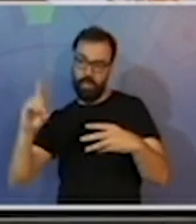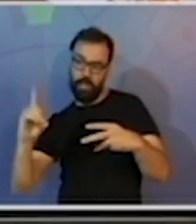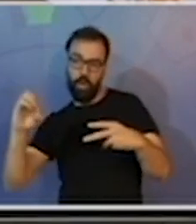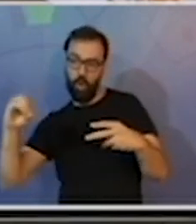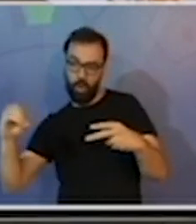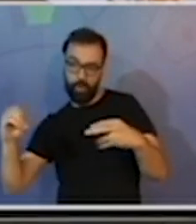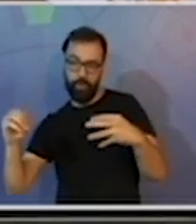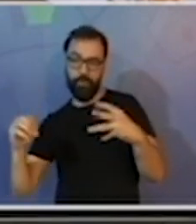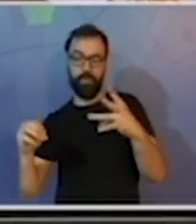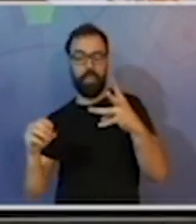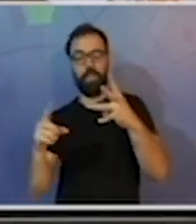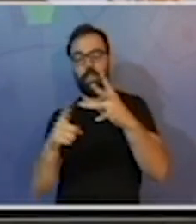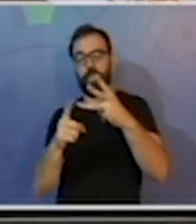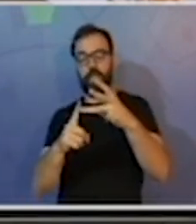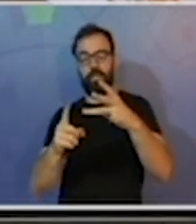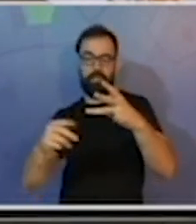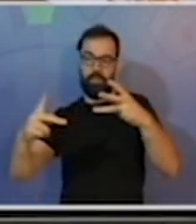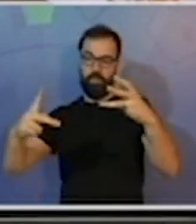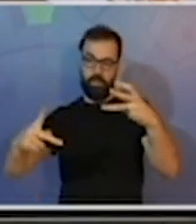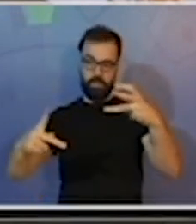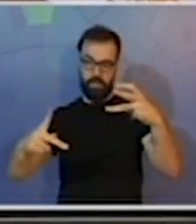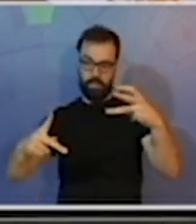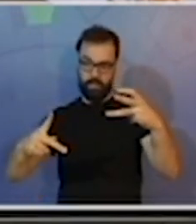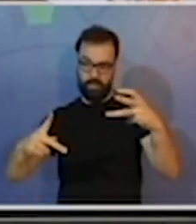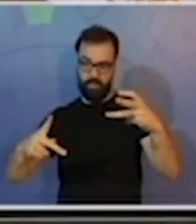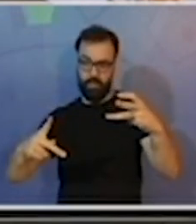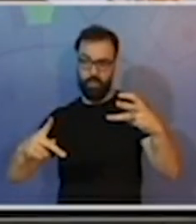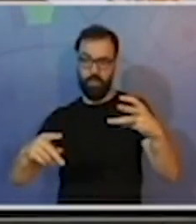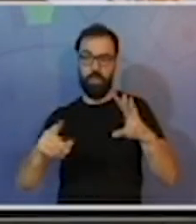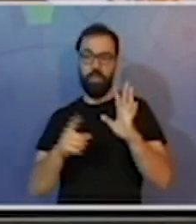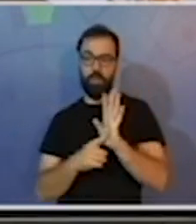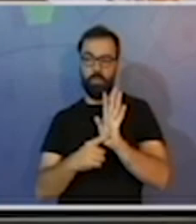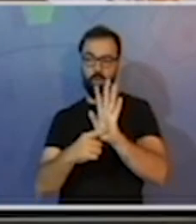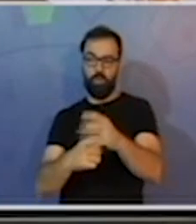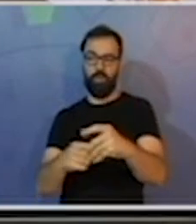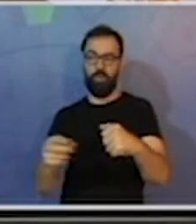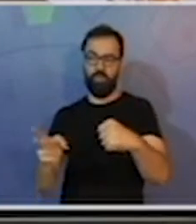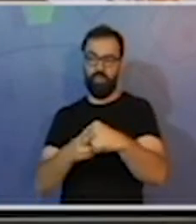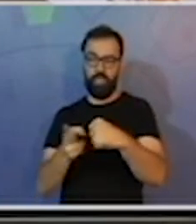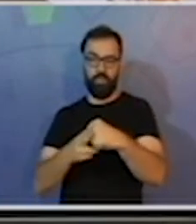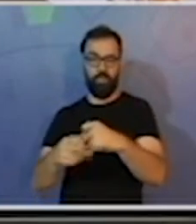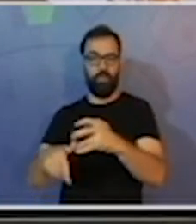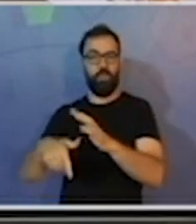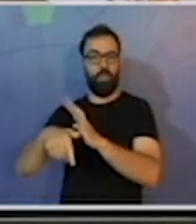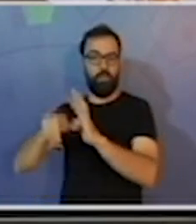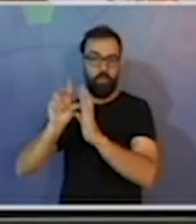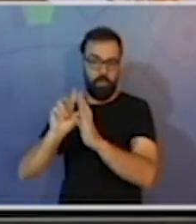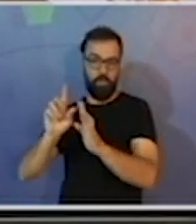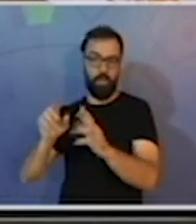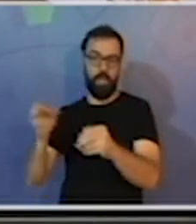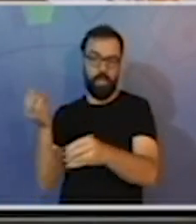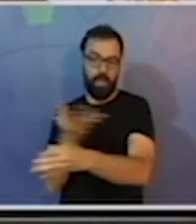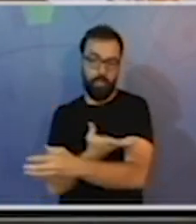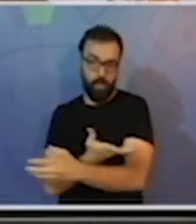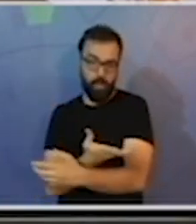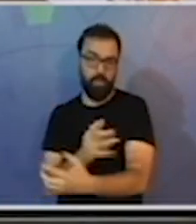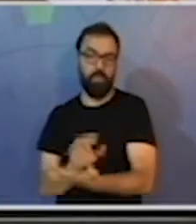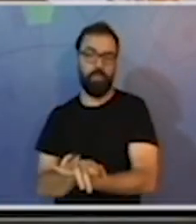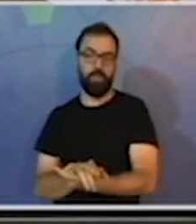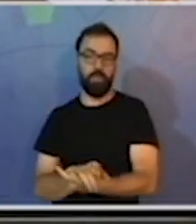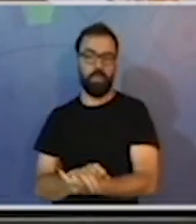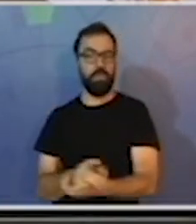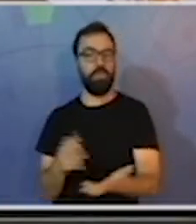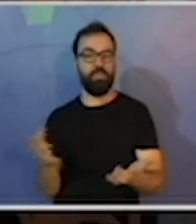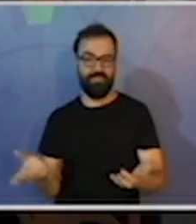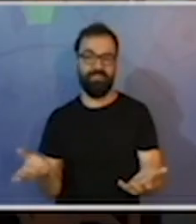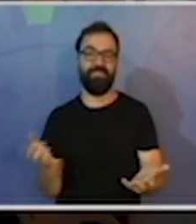particípio ela é frio um processo verbal que já foi concluído tá Olá pessoal